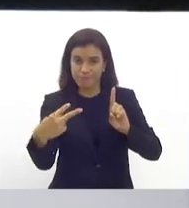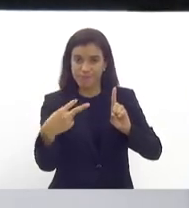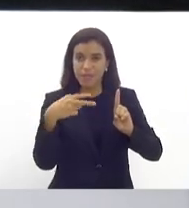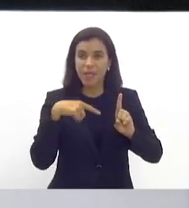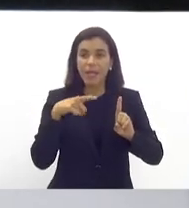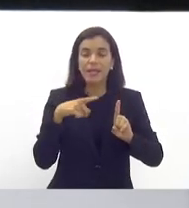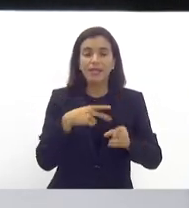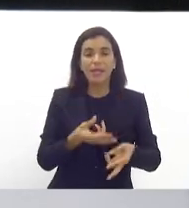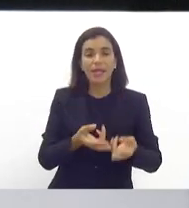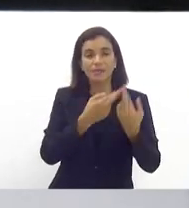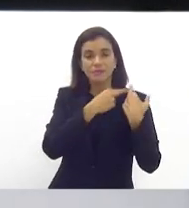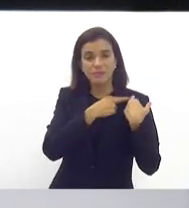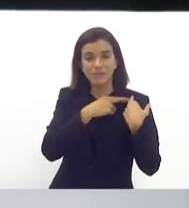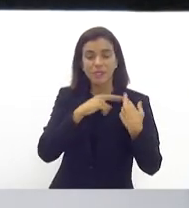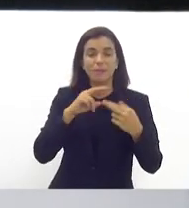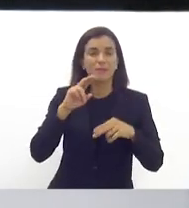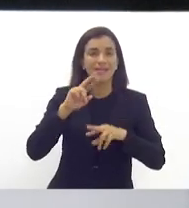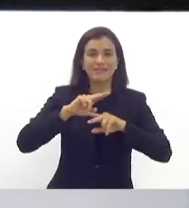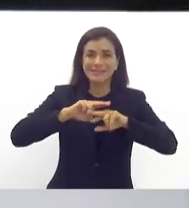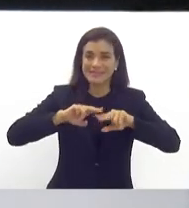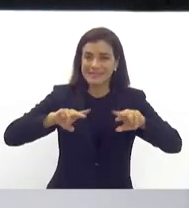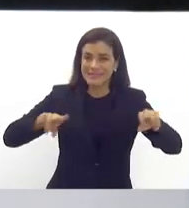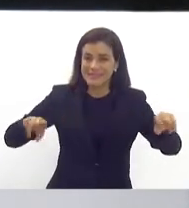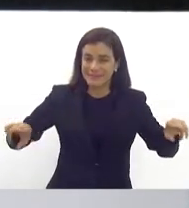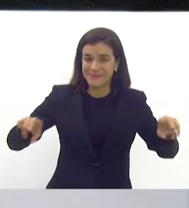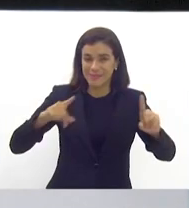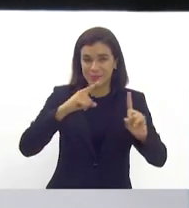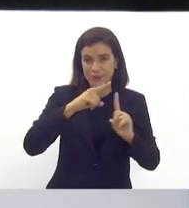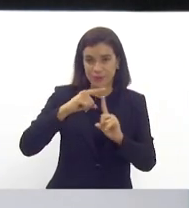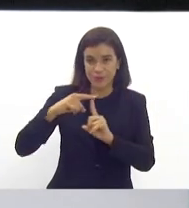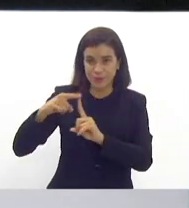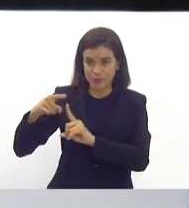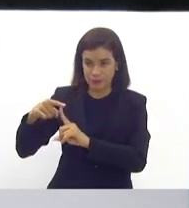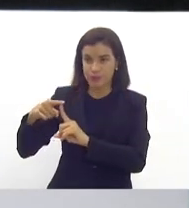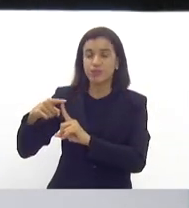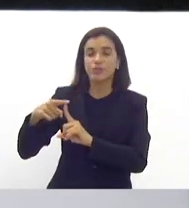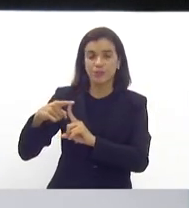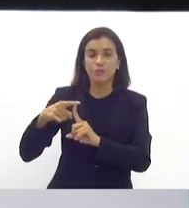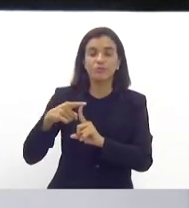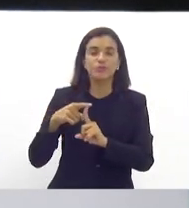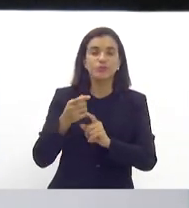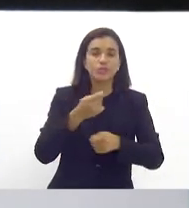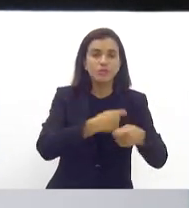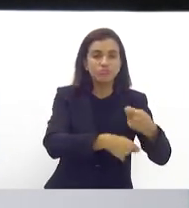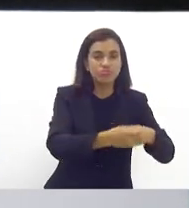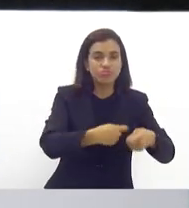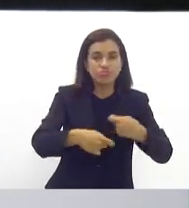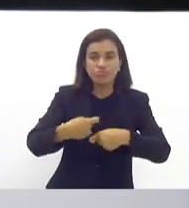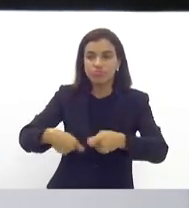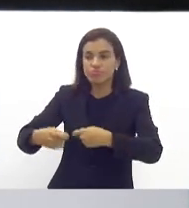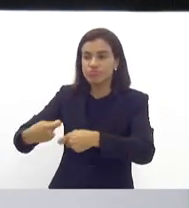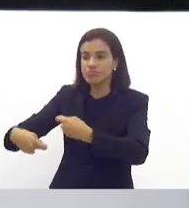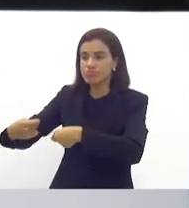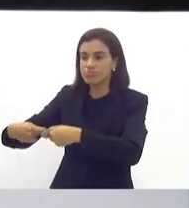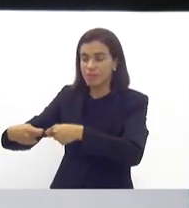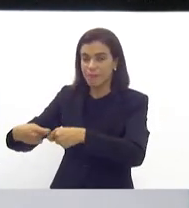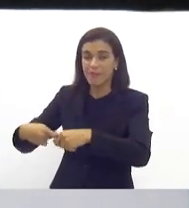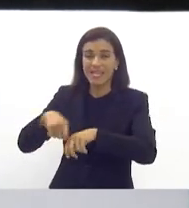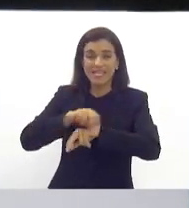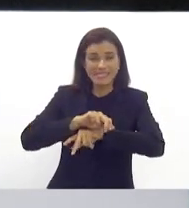Abarca operadoras de diversas modalidades são diversos tipos de negócio são